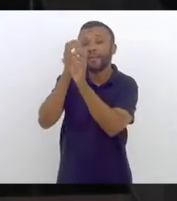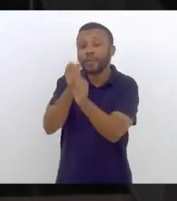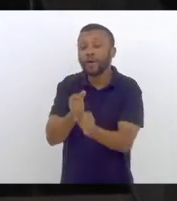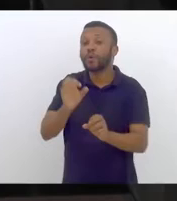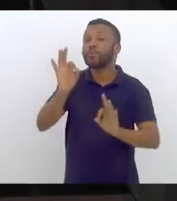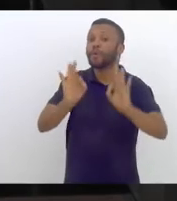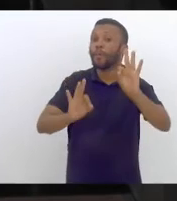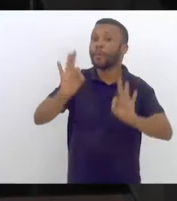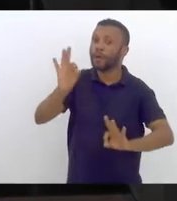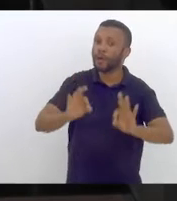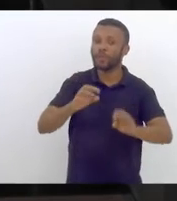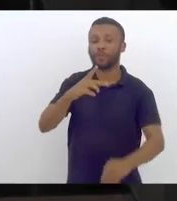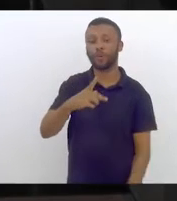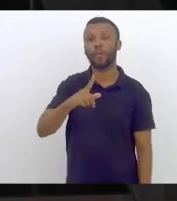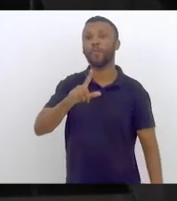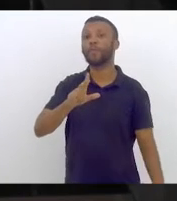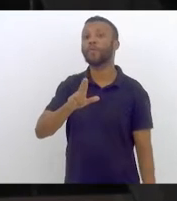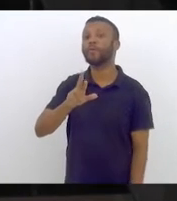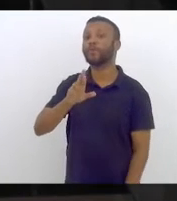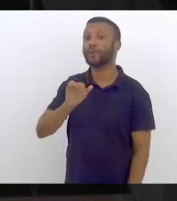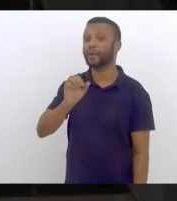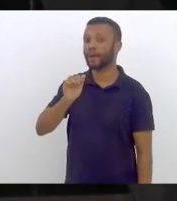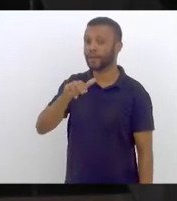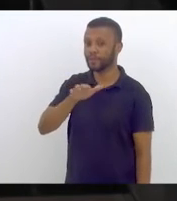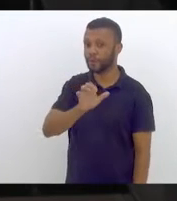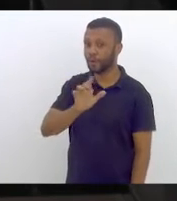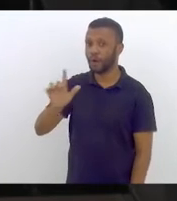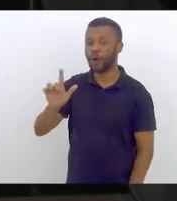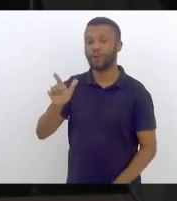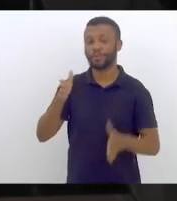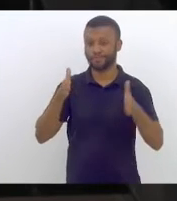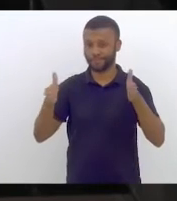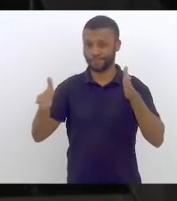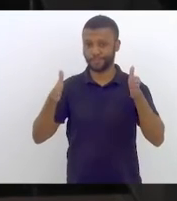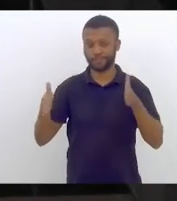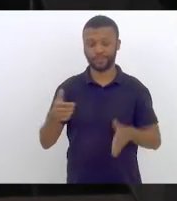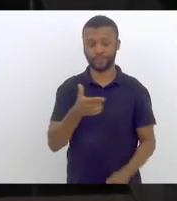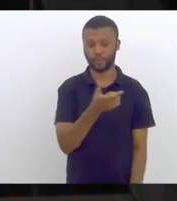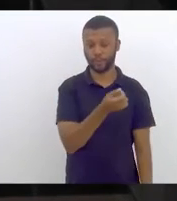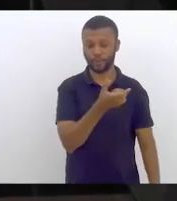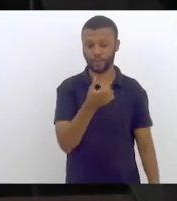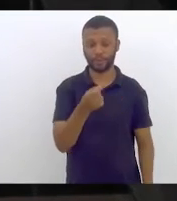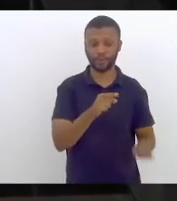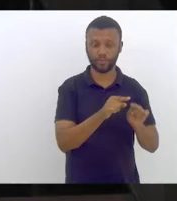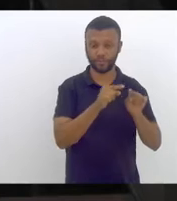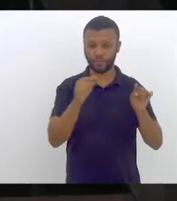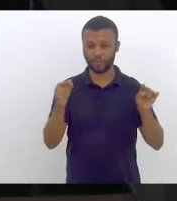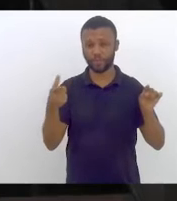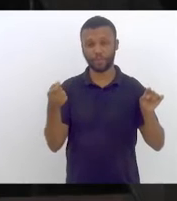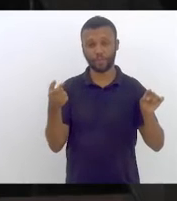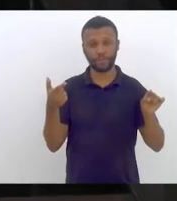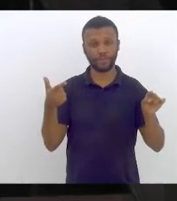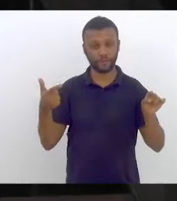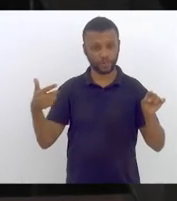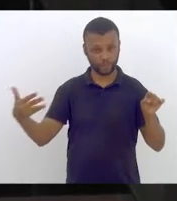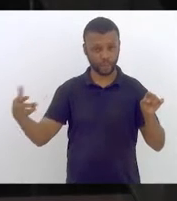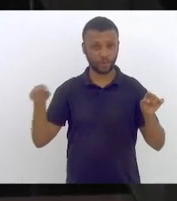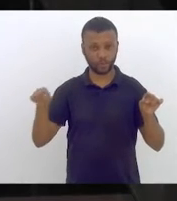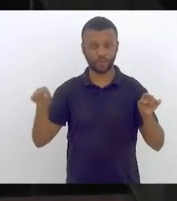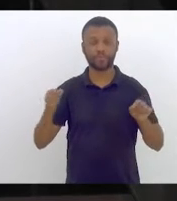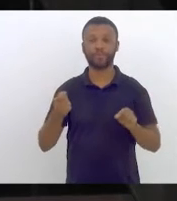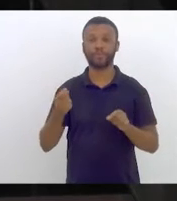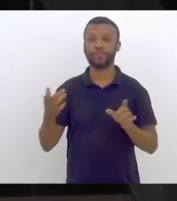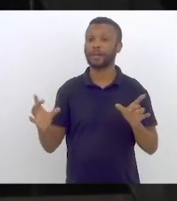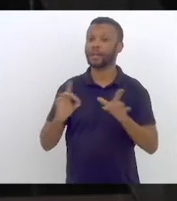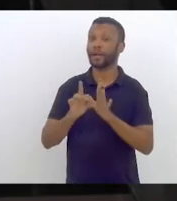Plurianual 2023, instituído pela Lei 8730 de 2020, e ao projeto